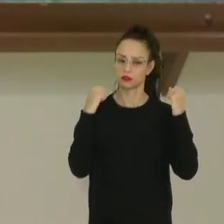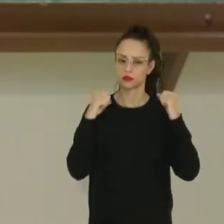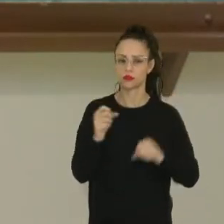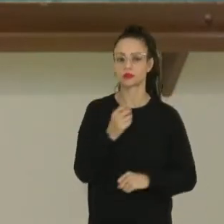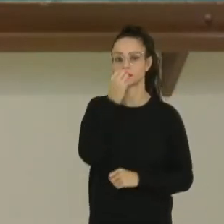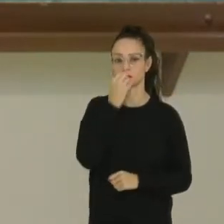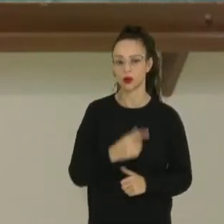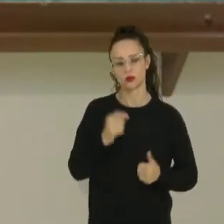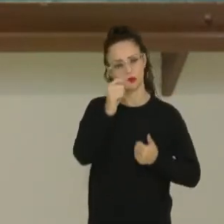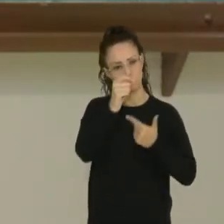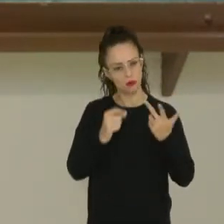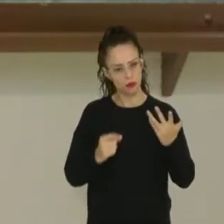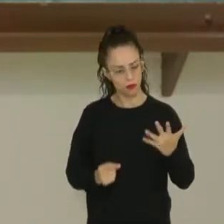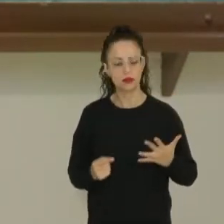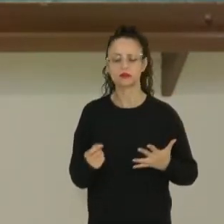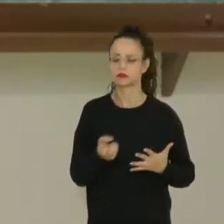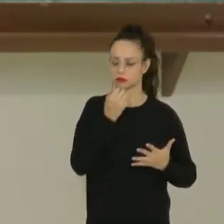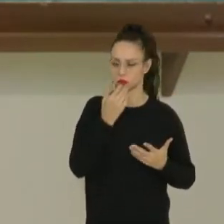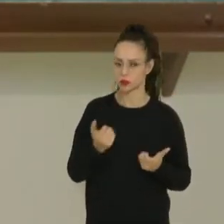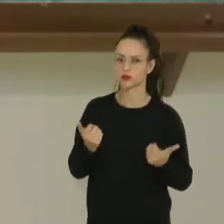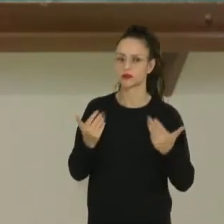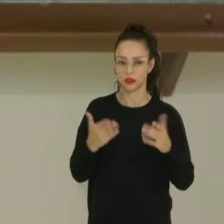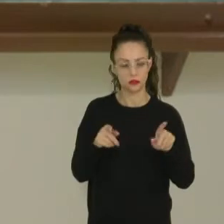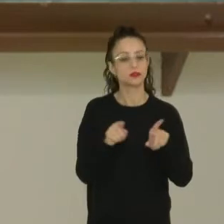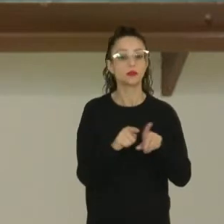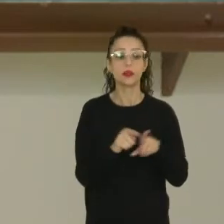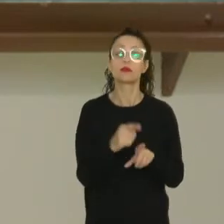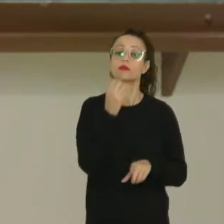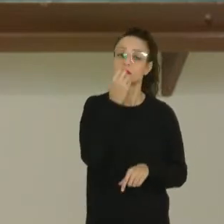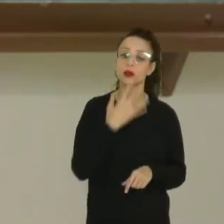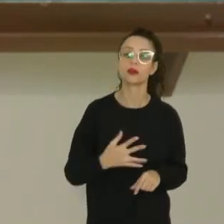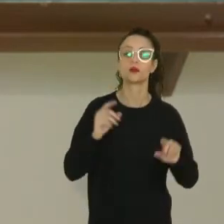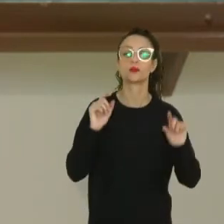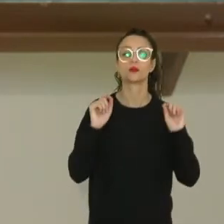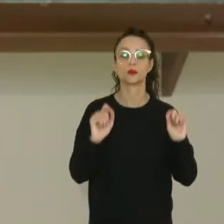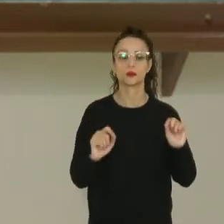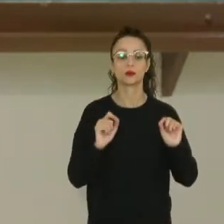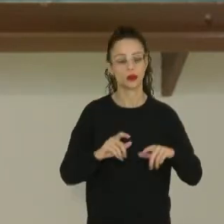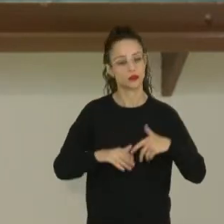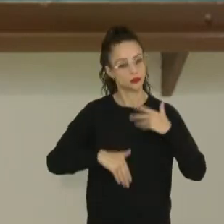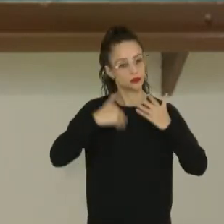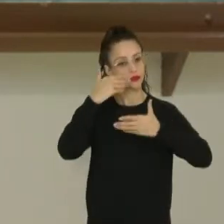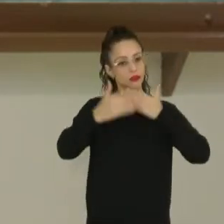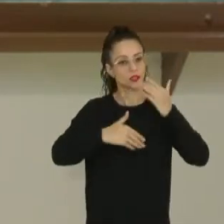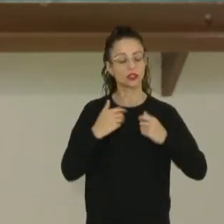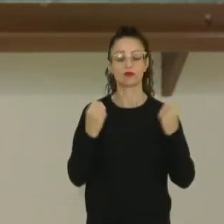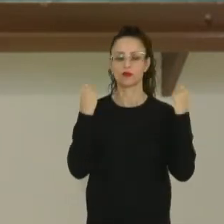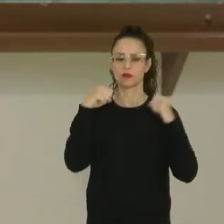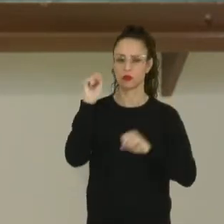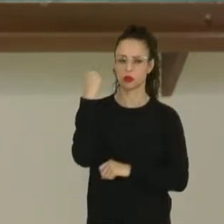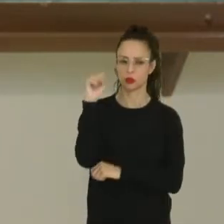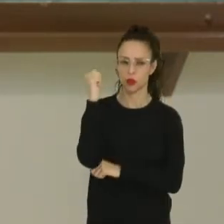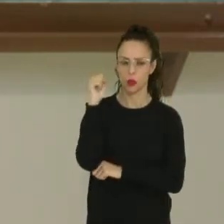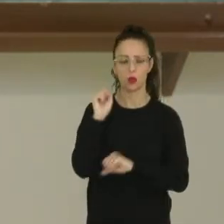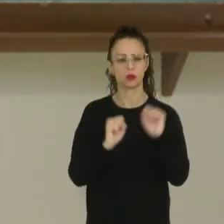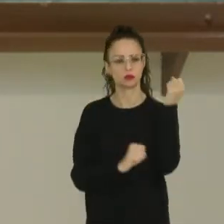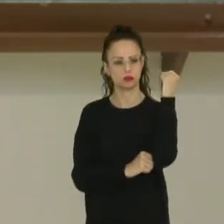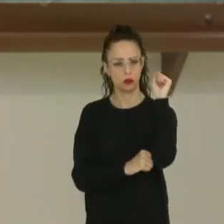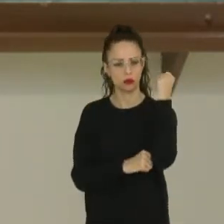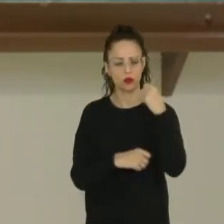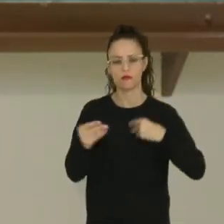trazer vários benefícios, além do benefício, né, do desenvolvimento motor, da